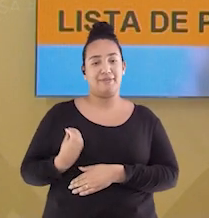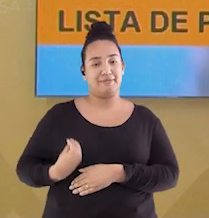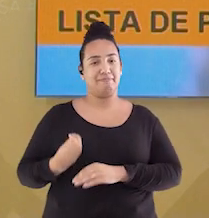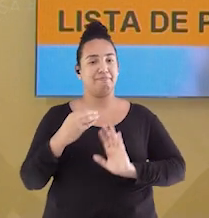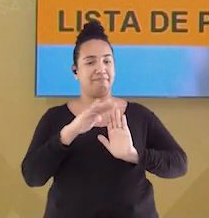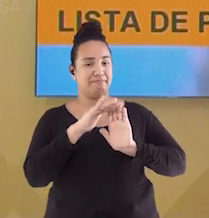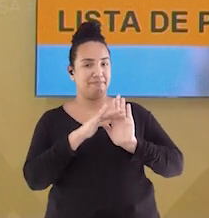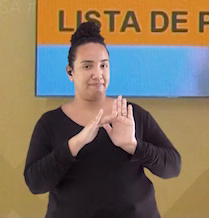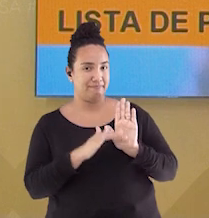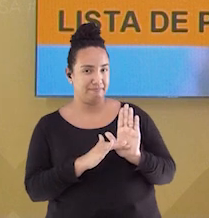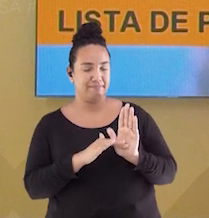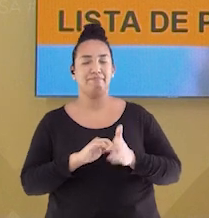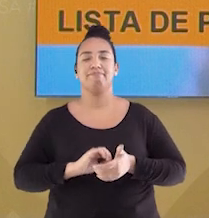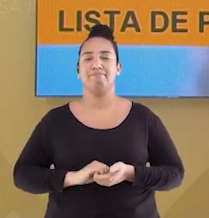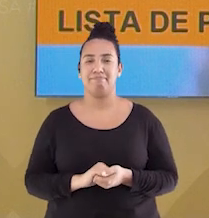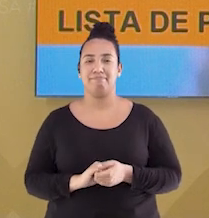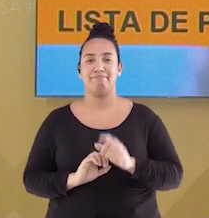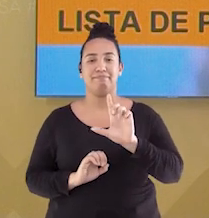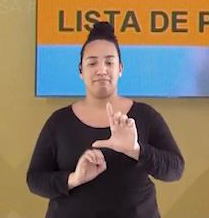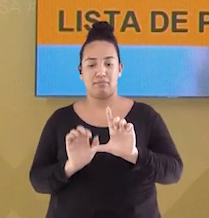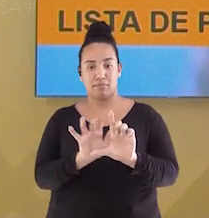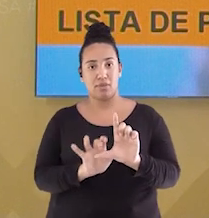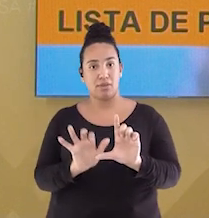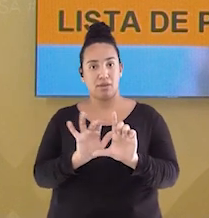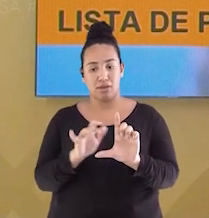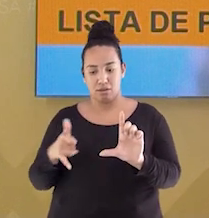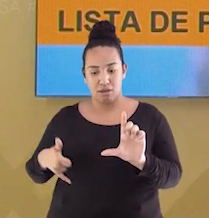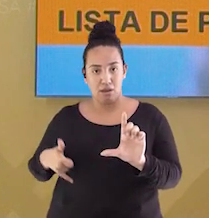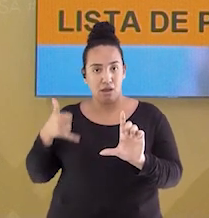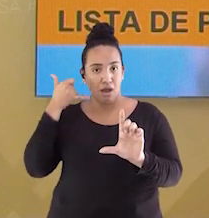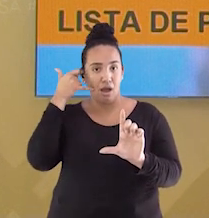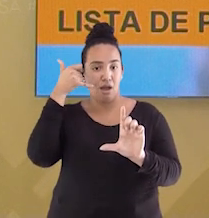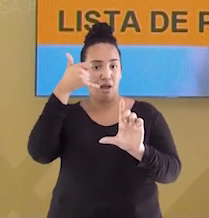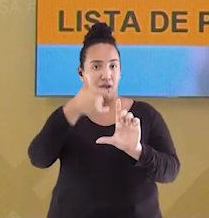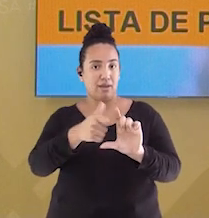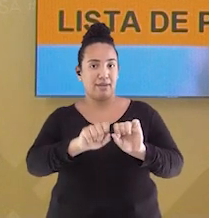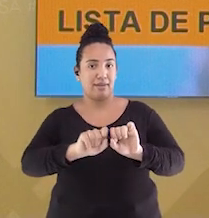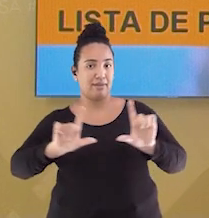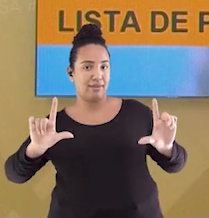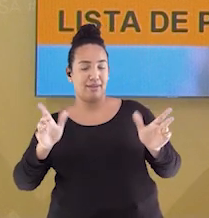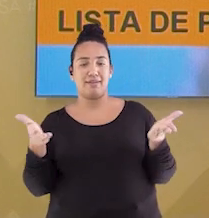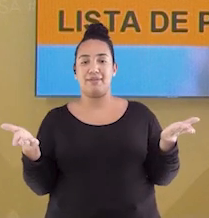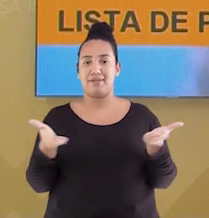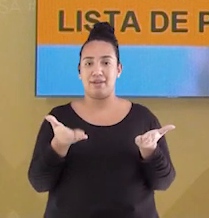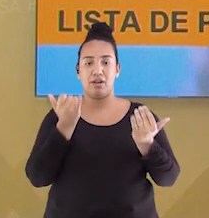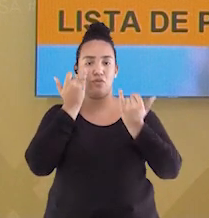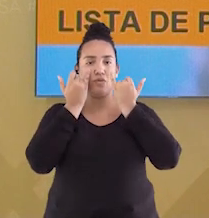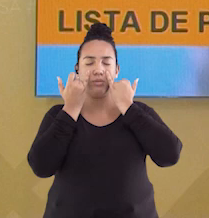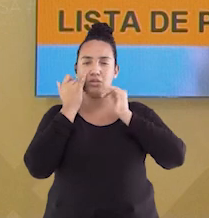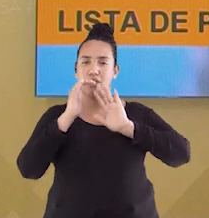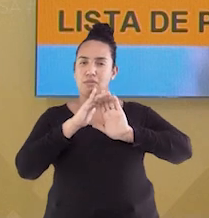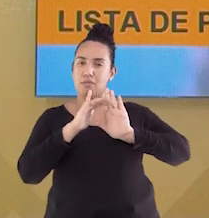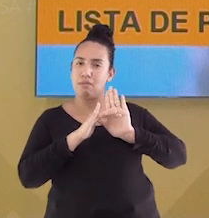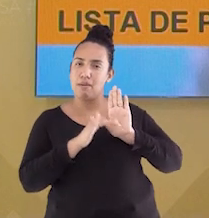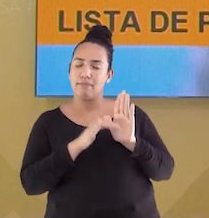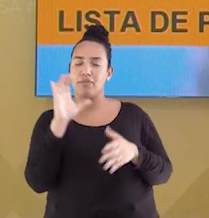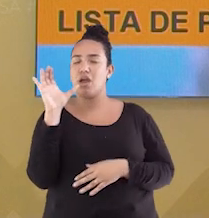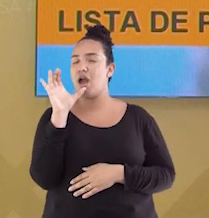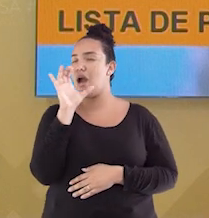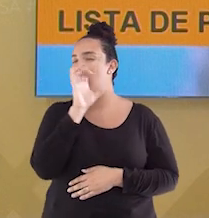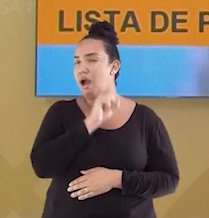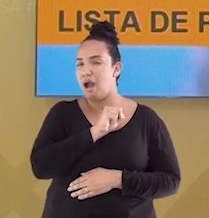presença. Aponte a câmera do seu celular para o QR Code aqui na tela e preencha o formulário. É rapidinho, podem